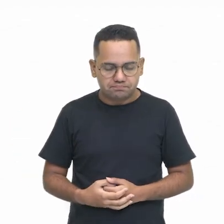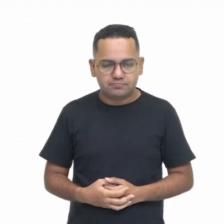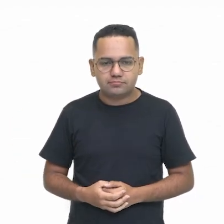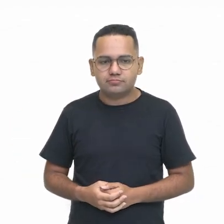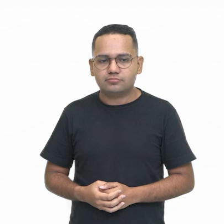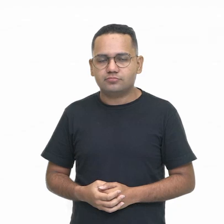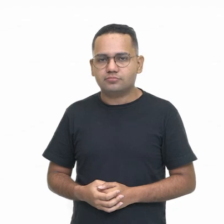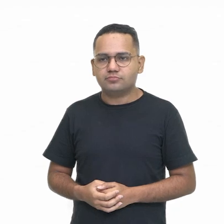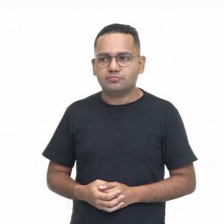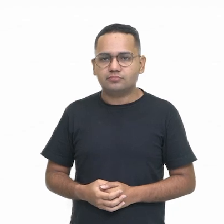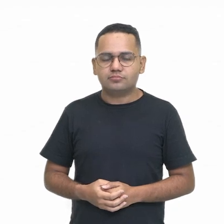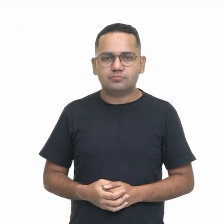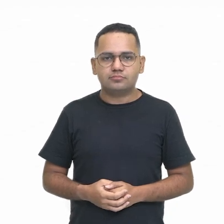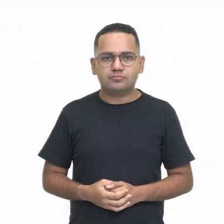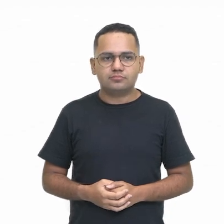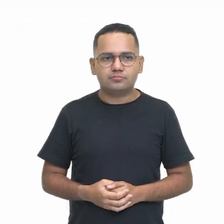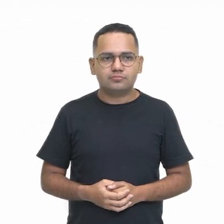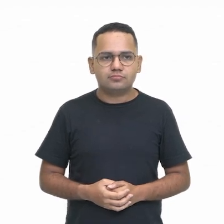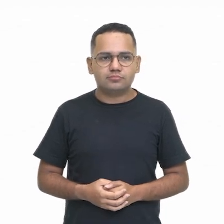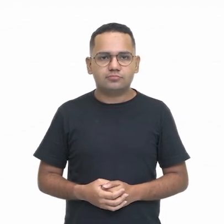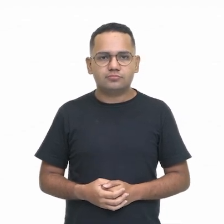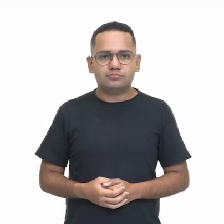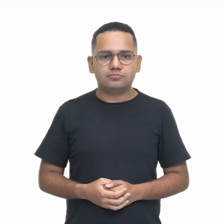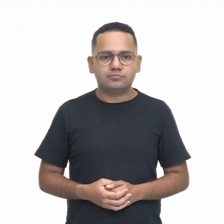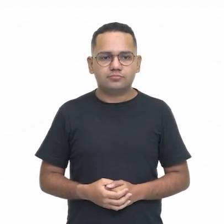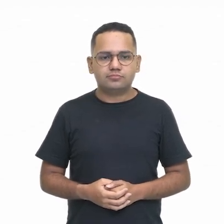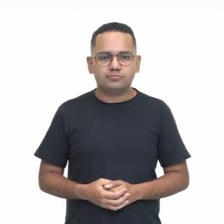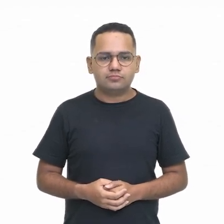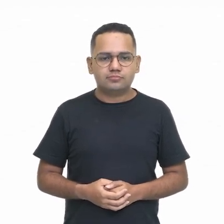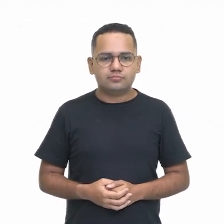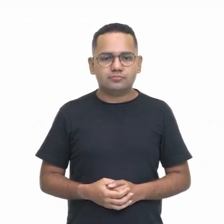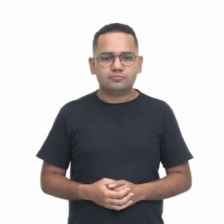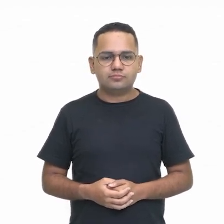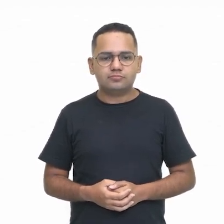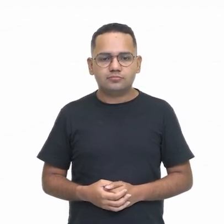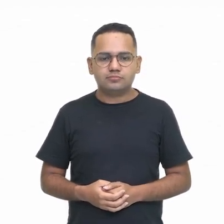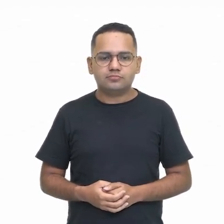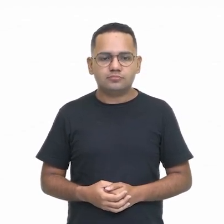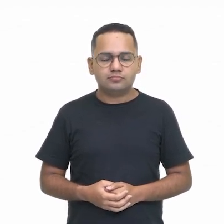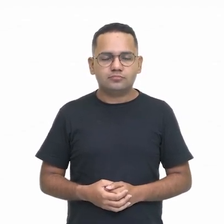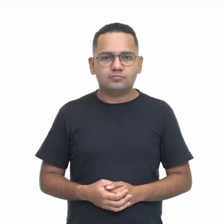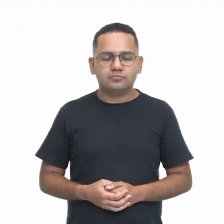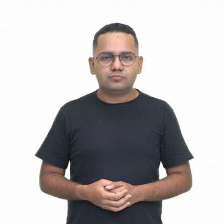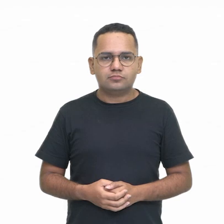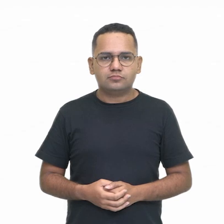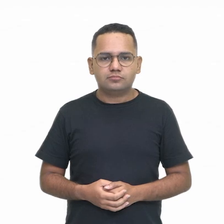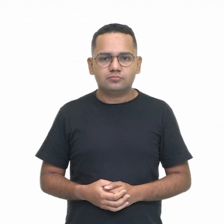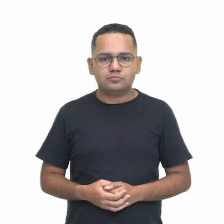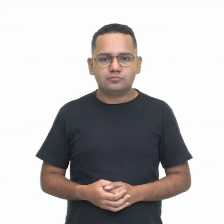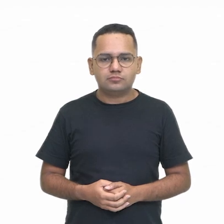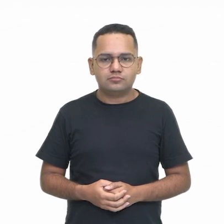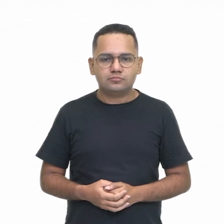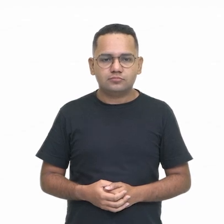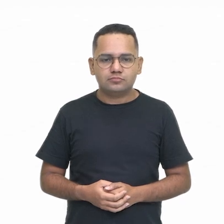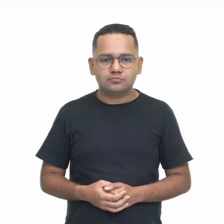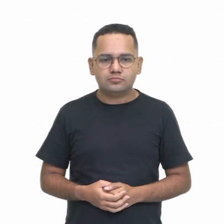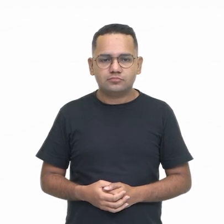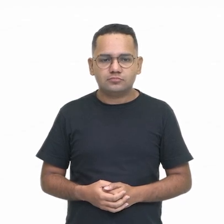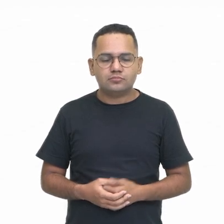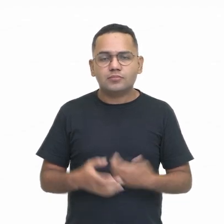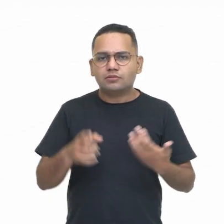ponto importante, você não pode atrelar o continente africano